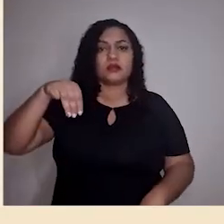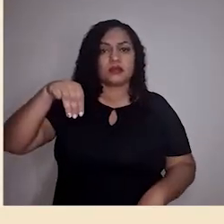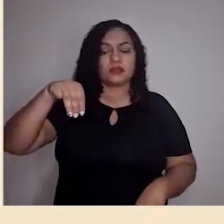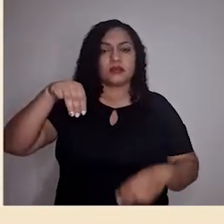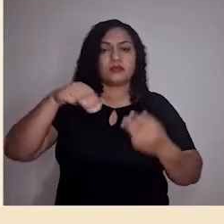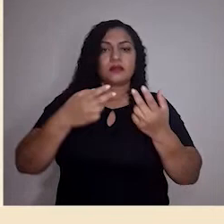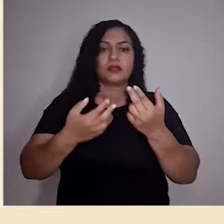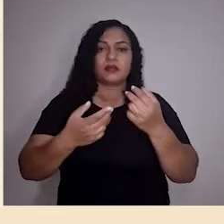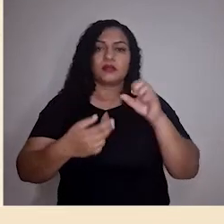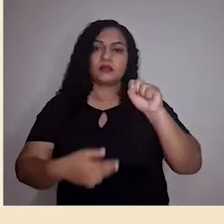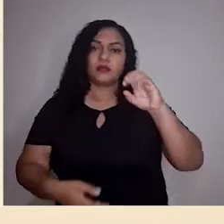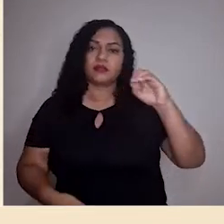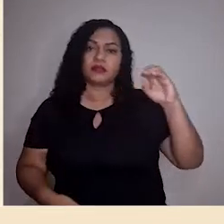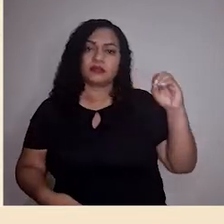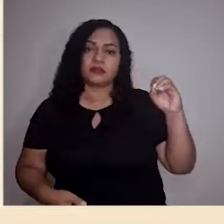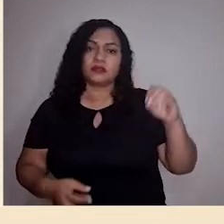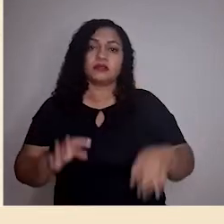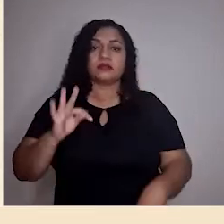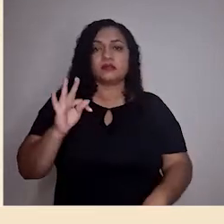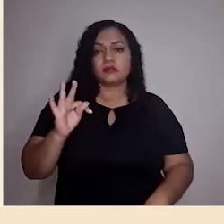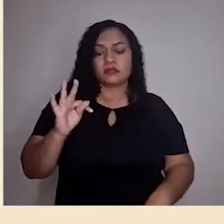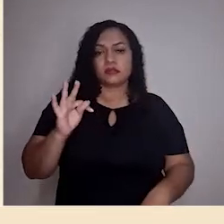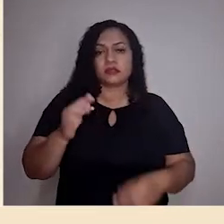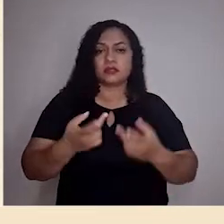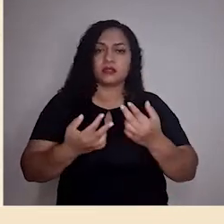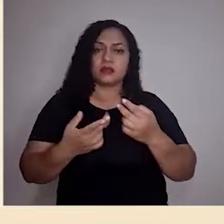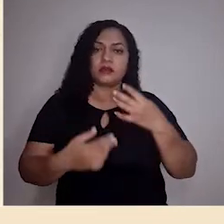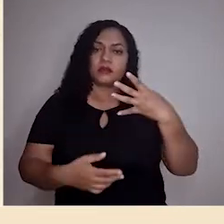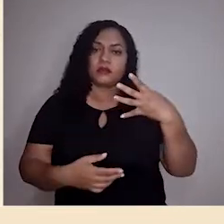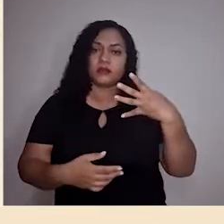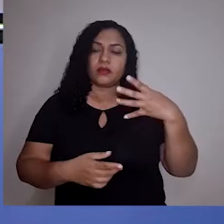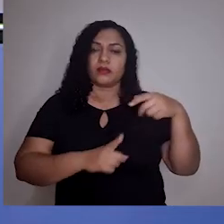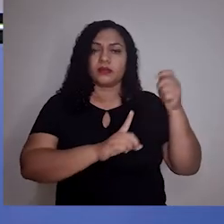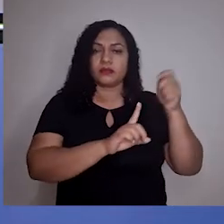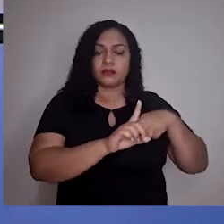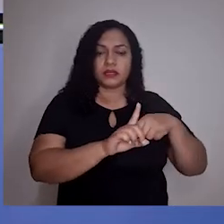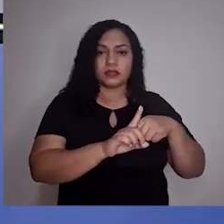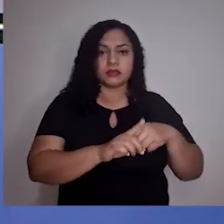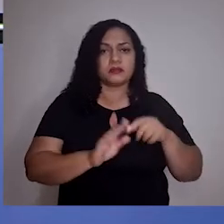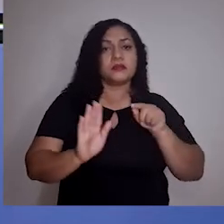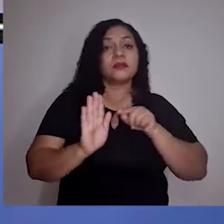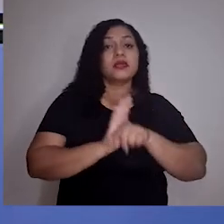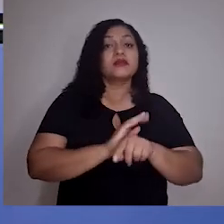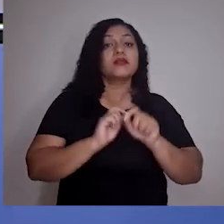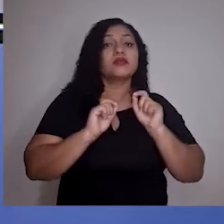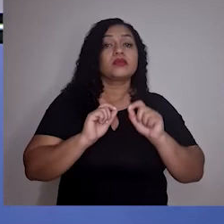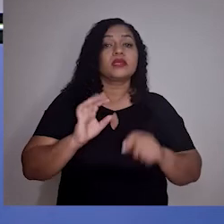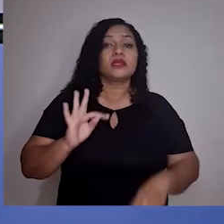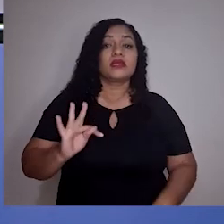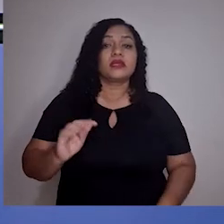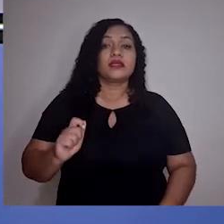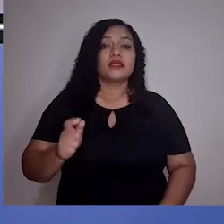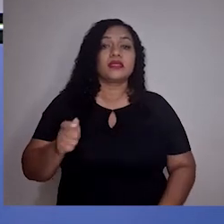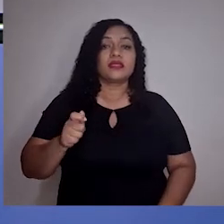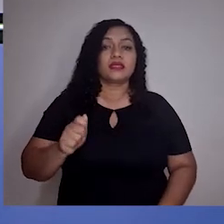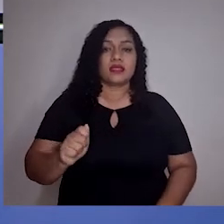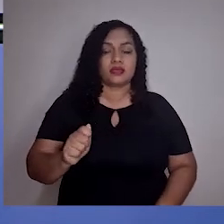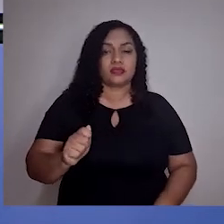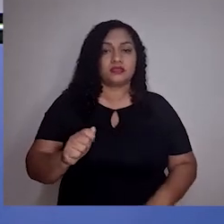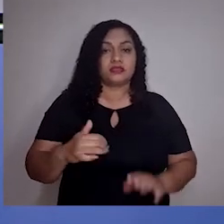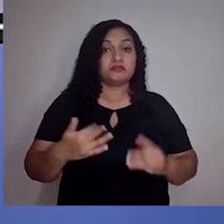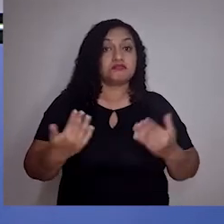montante R$ 800, tempo 4 meses. E está perguntando a taxa. Vamos aplicar